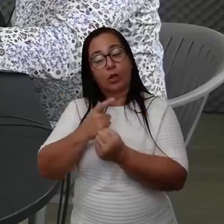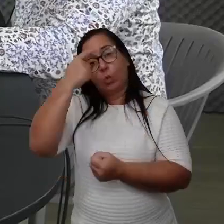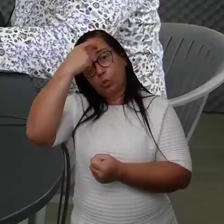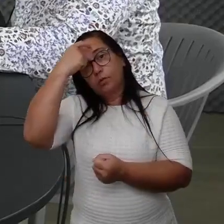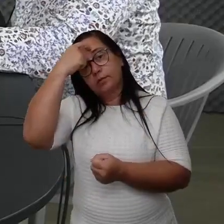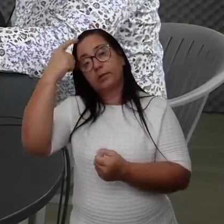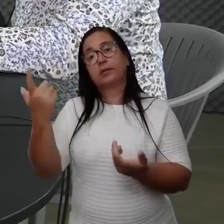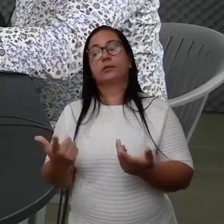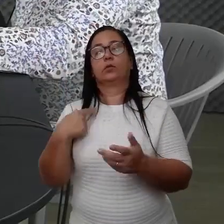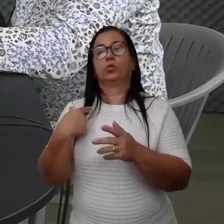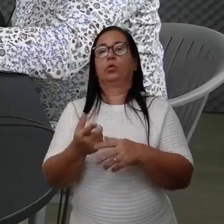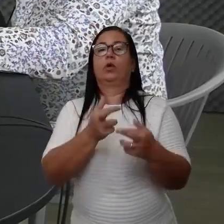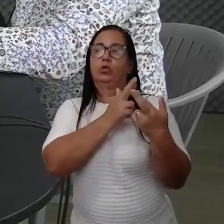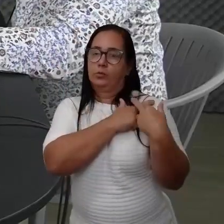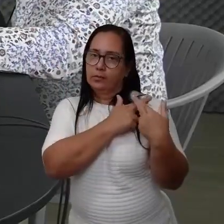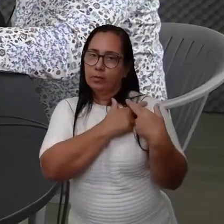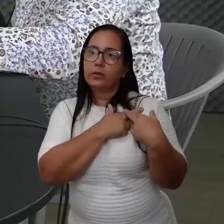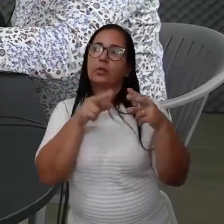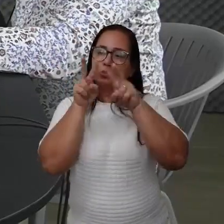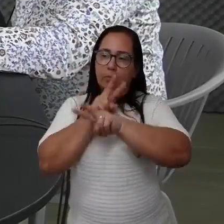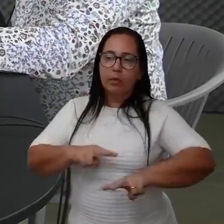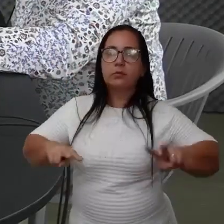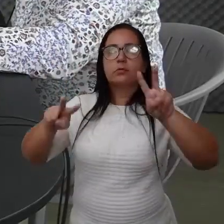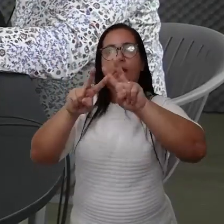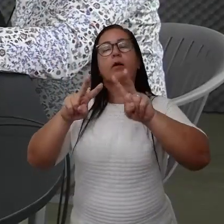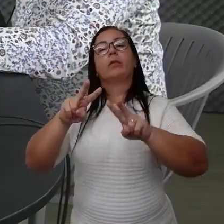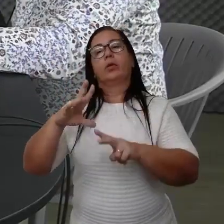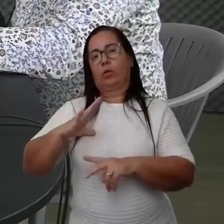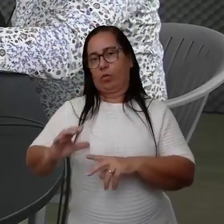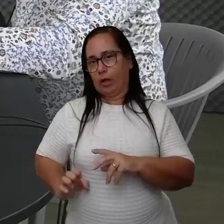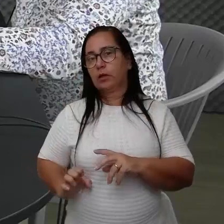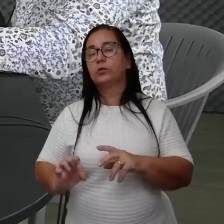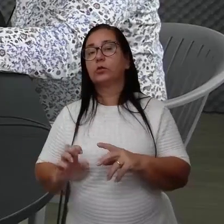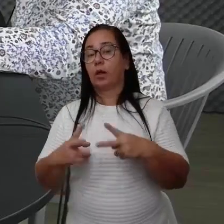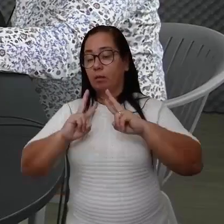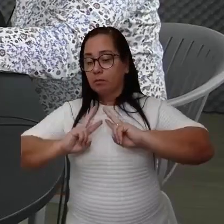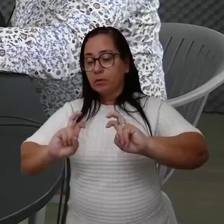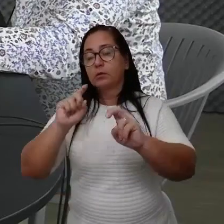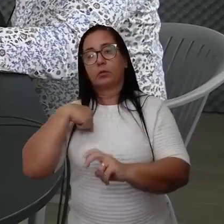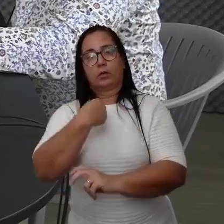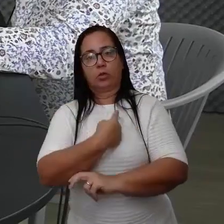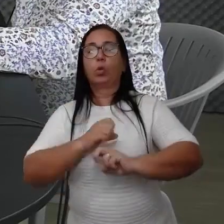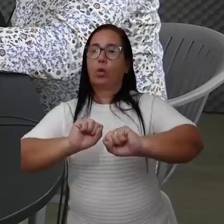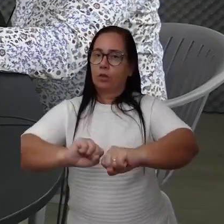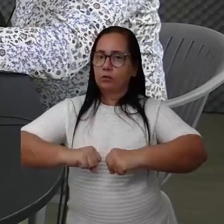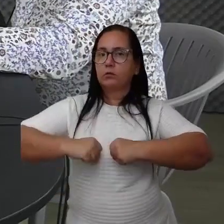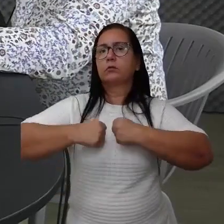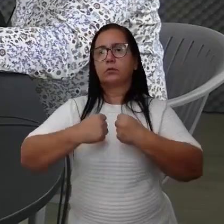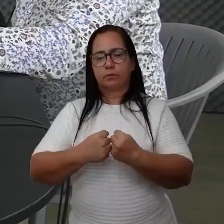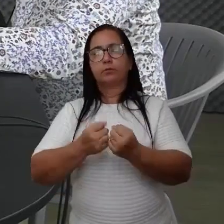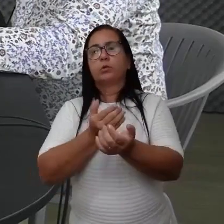do seu dever, que observa o Código de Ética, entende que nós somos defensores